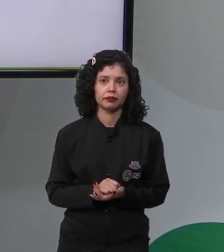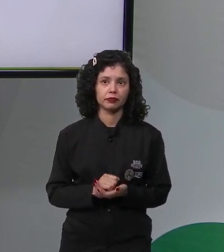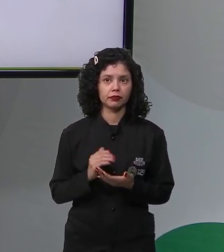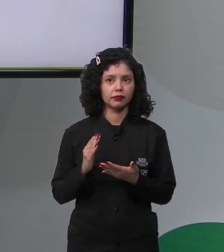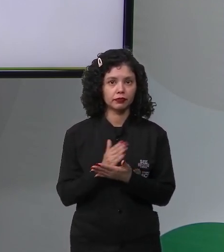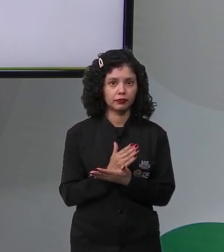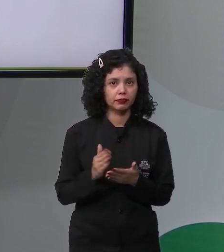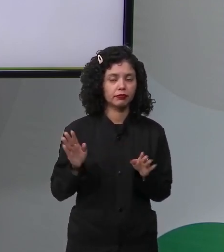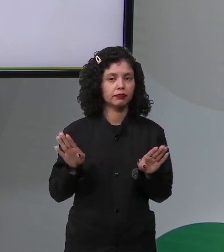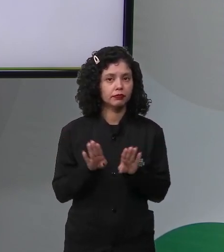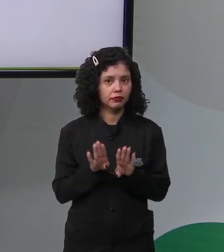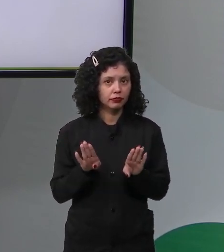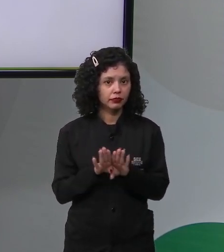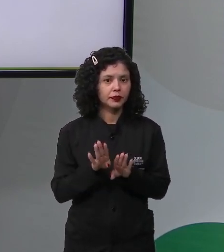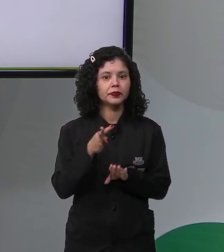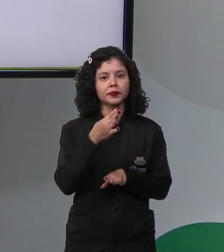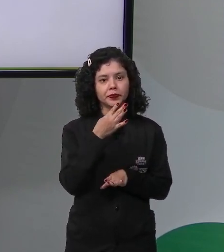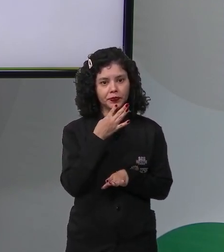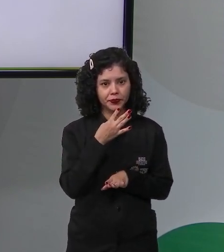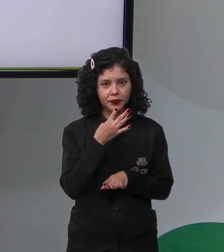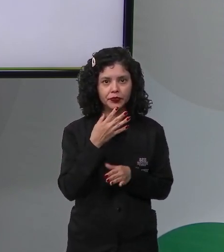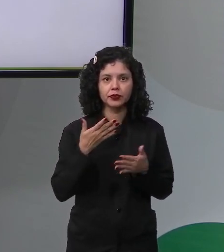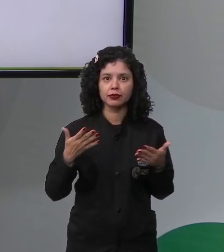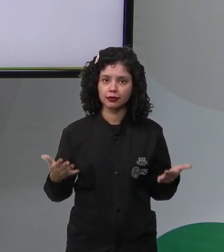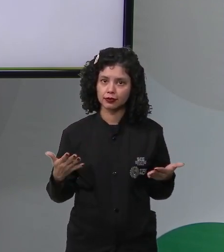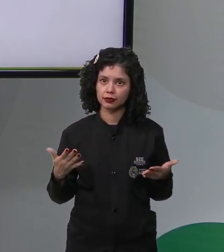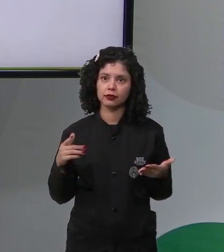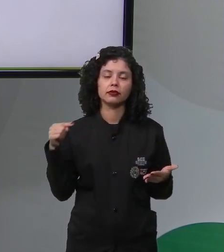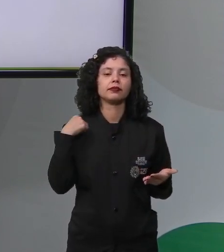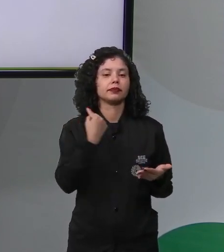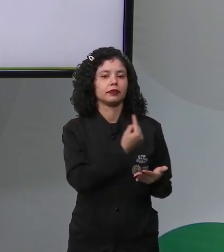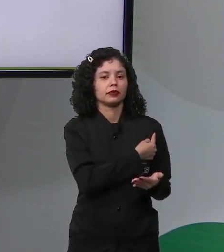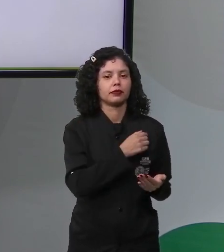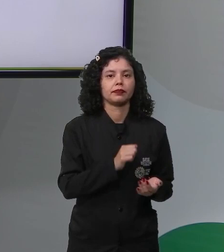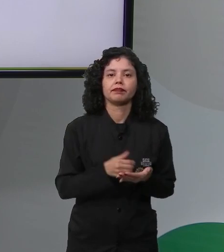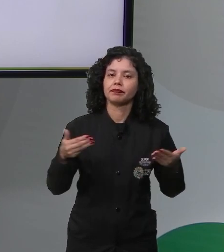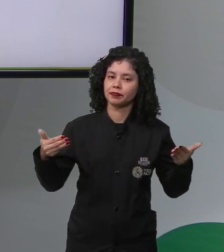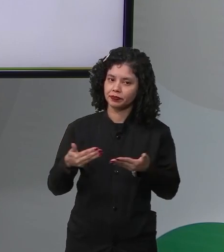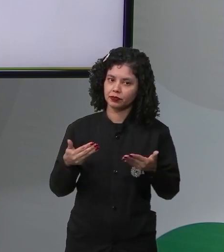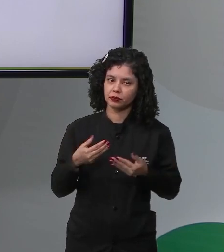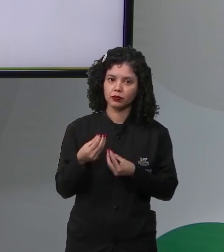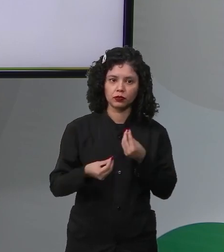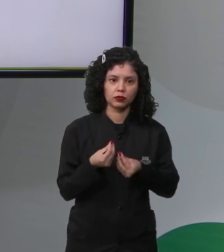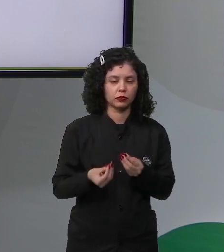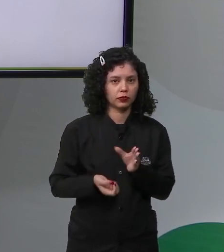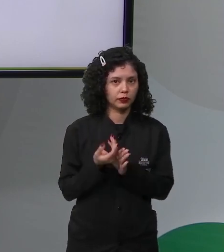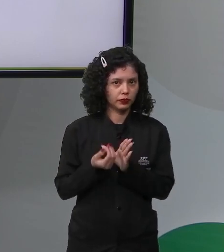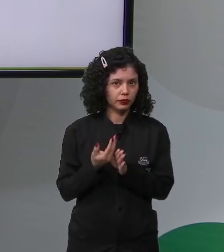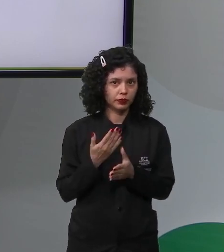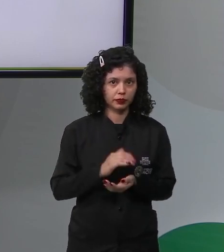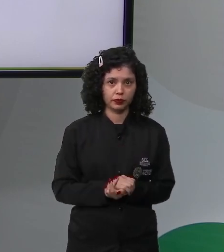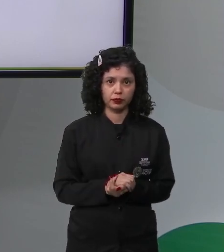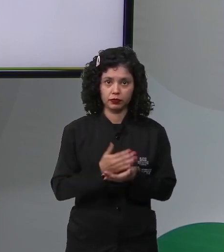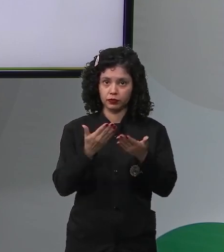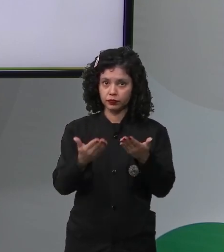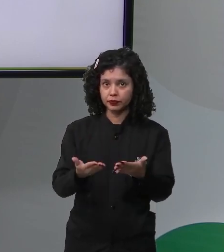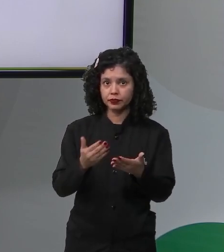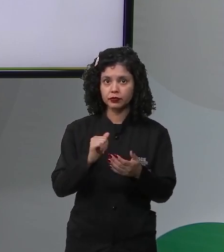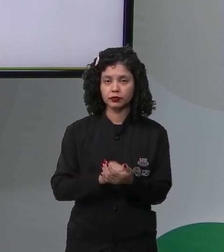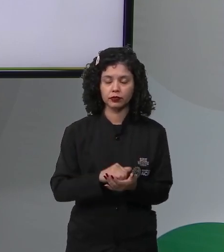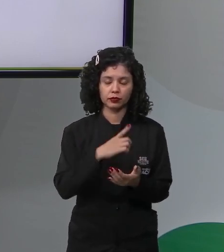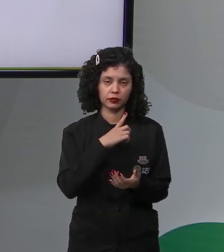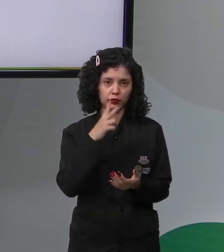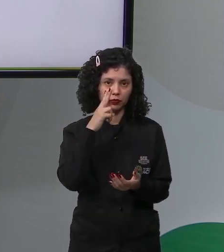algo também bastante inerente ao nosso atual modo de produção. Diante disso,